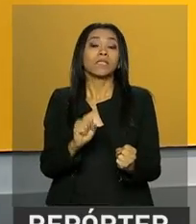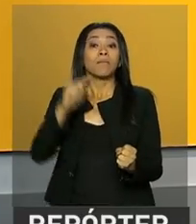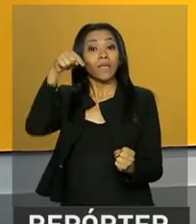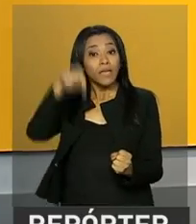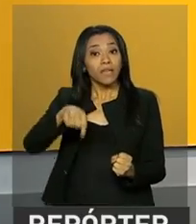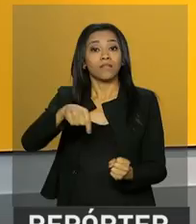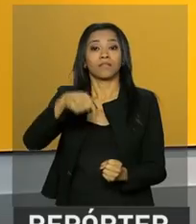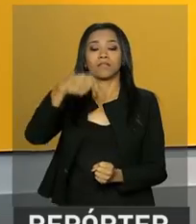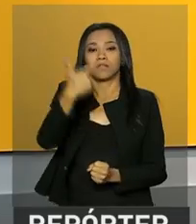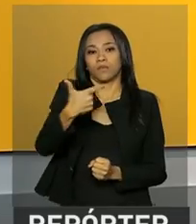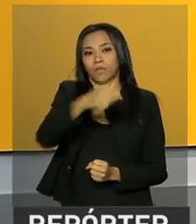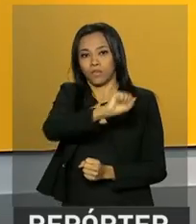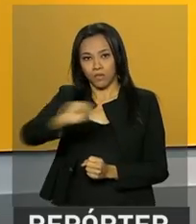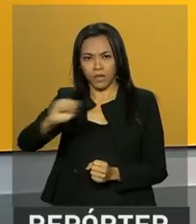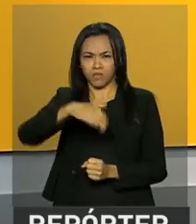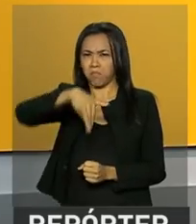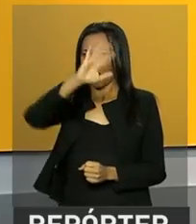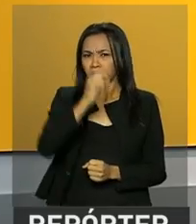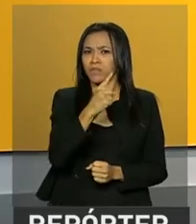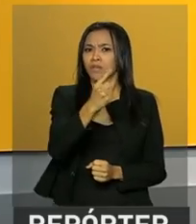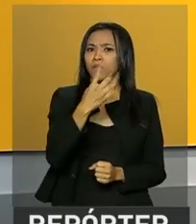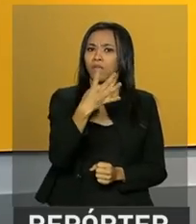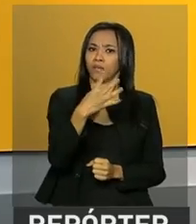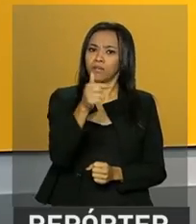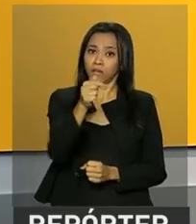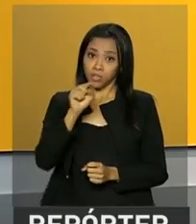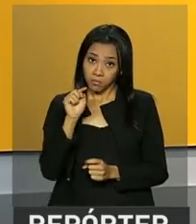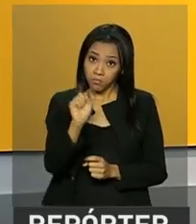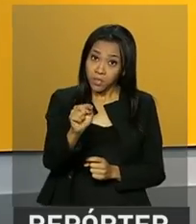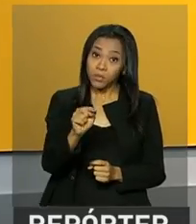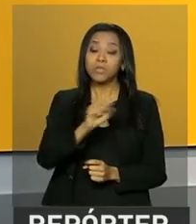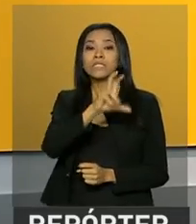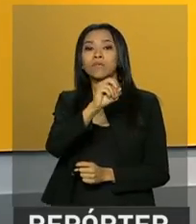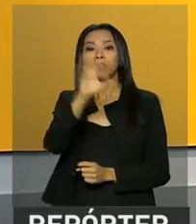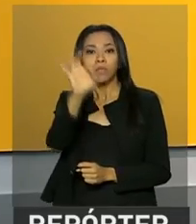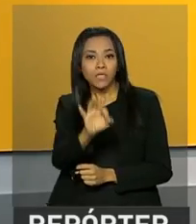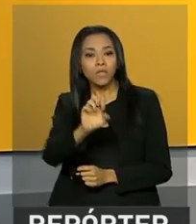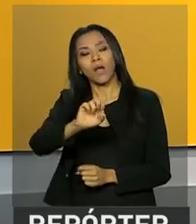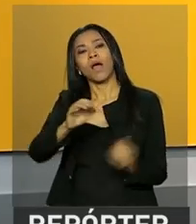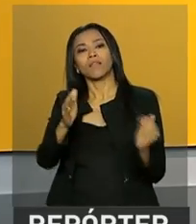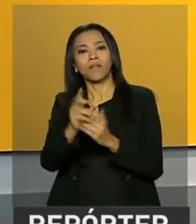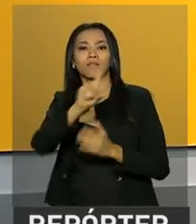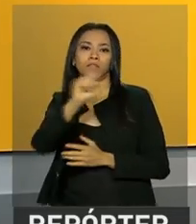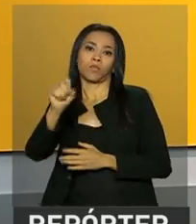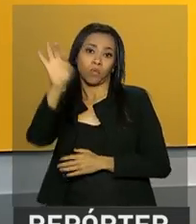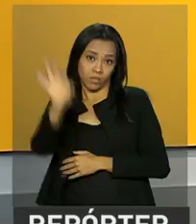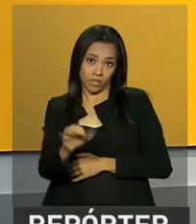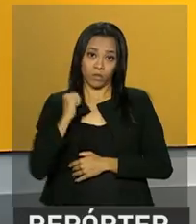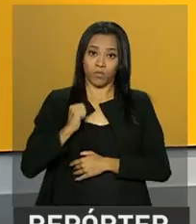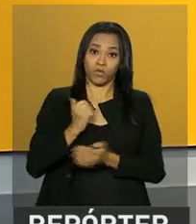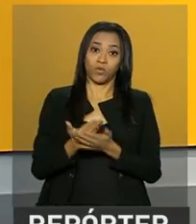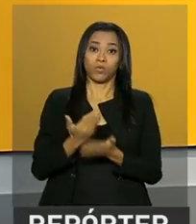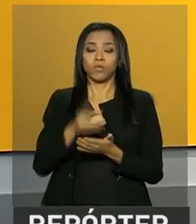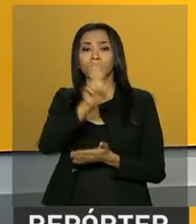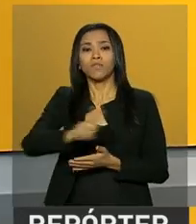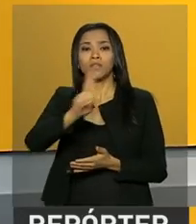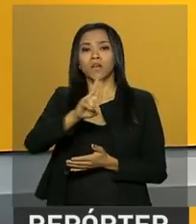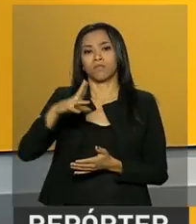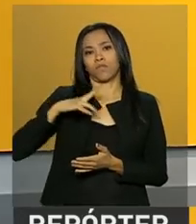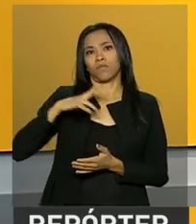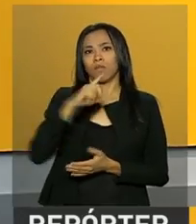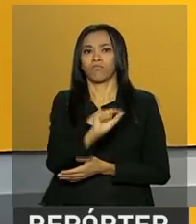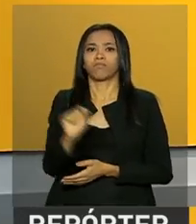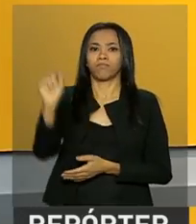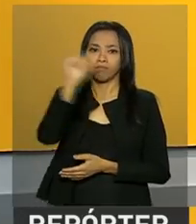são mais de 57 mil bolsas integrais e parciais em universidades particulares a inscrição deve ser